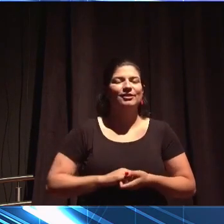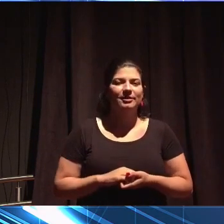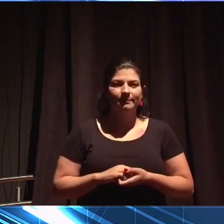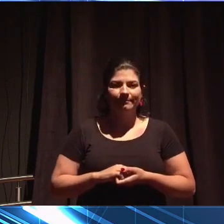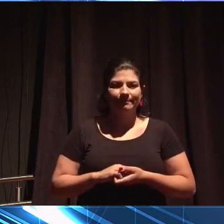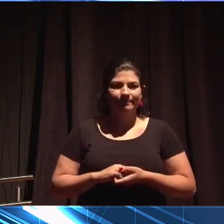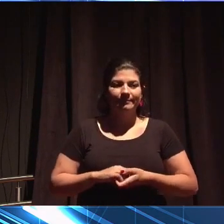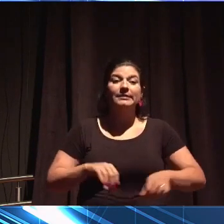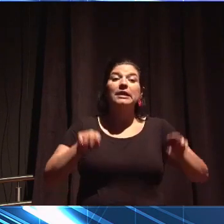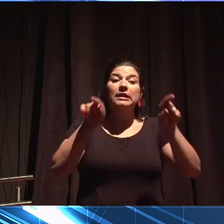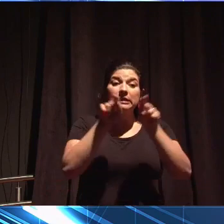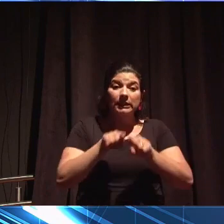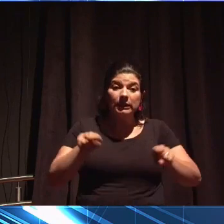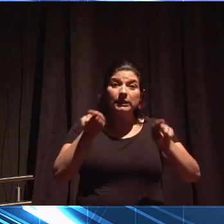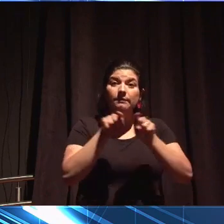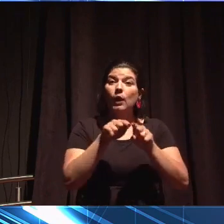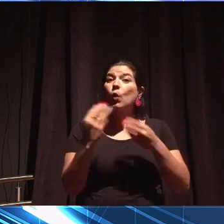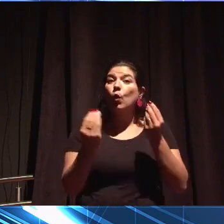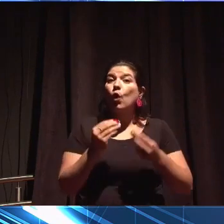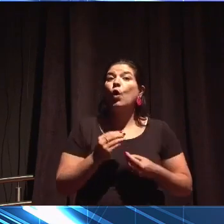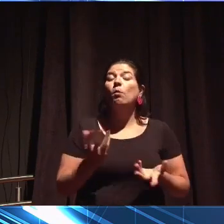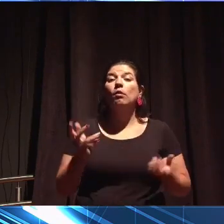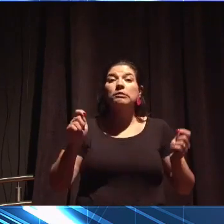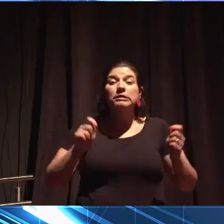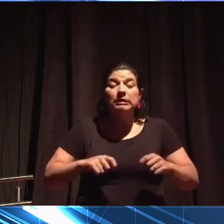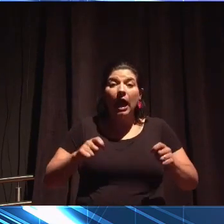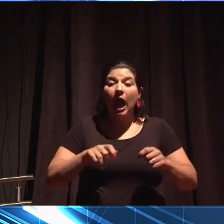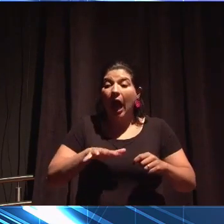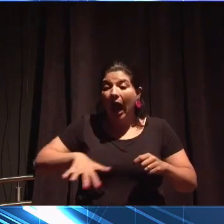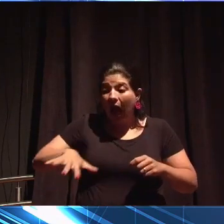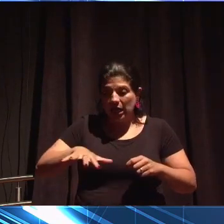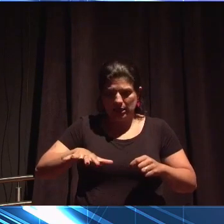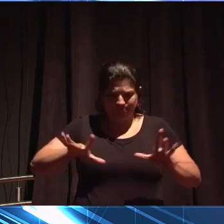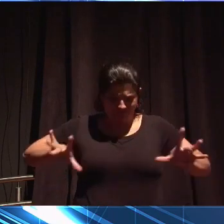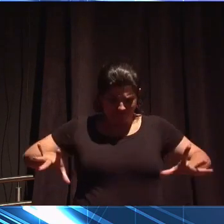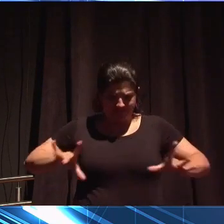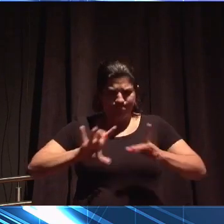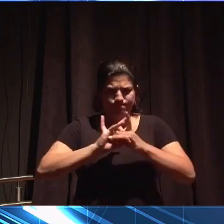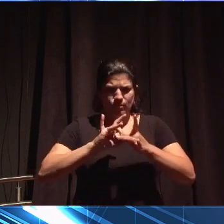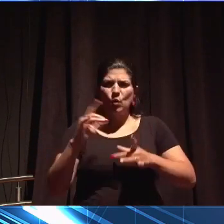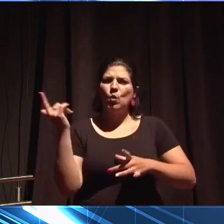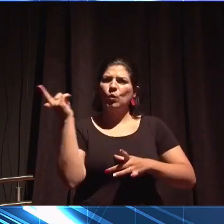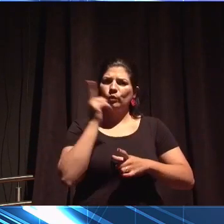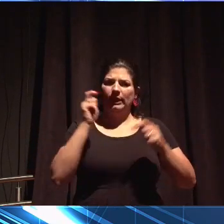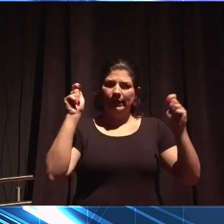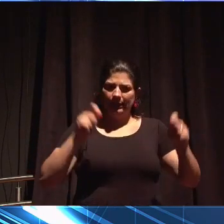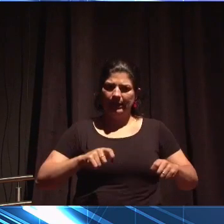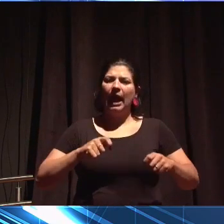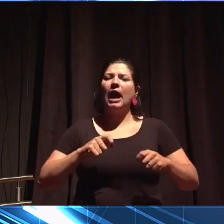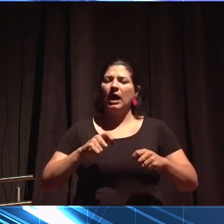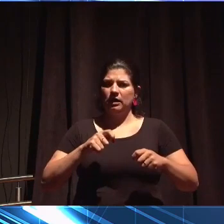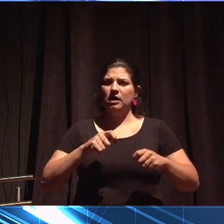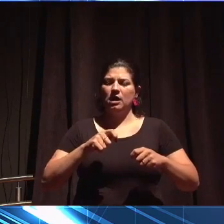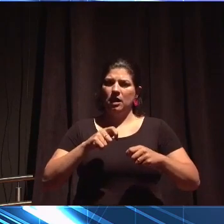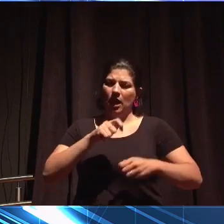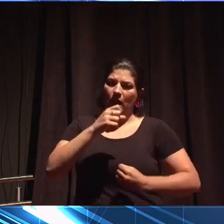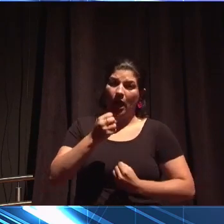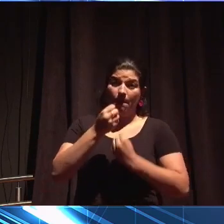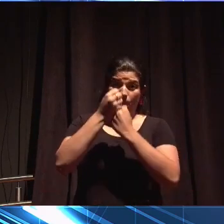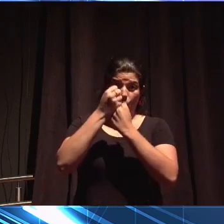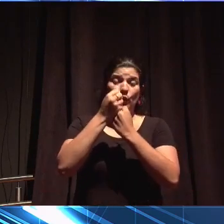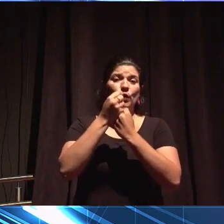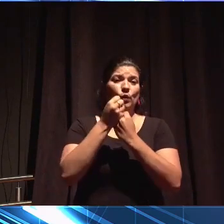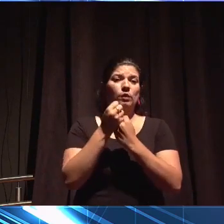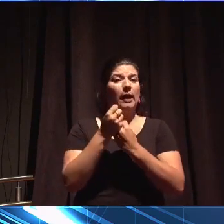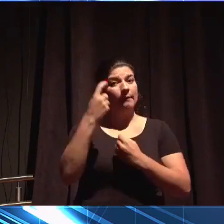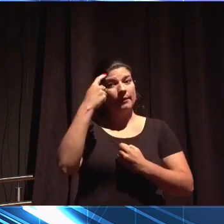E falando, então, como essas áreas podem se integrar para gerar saving, a gente, quando estava montando também aqui o escopo do que